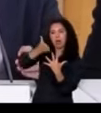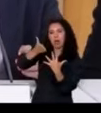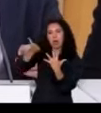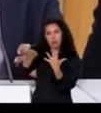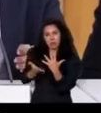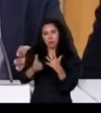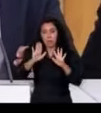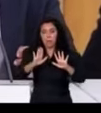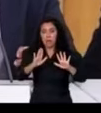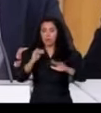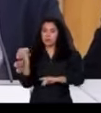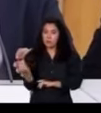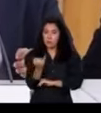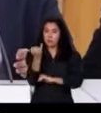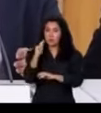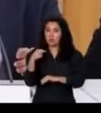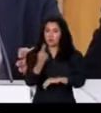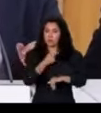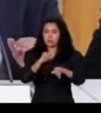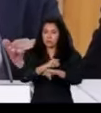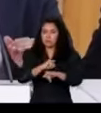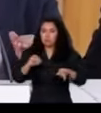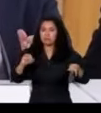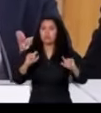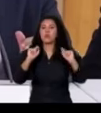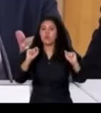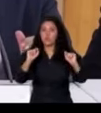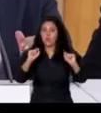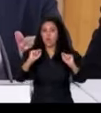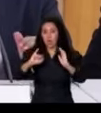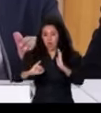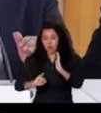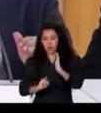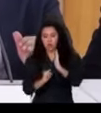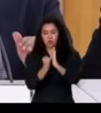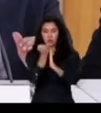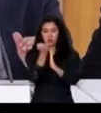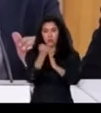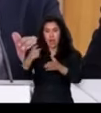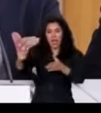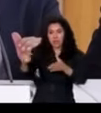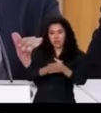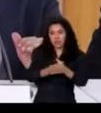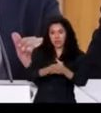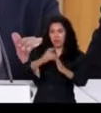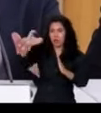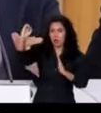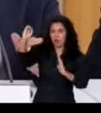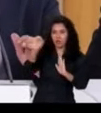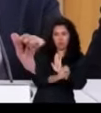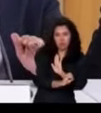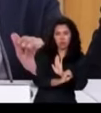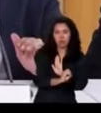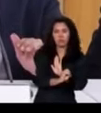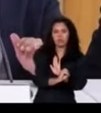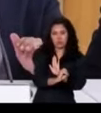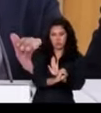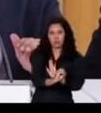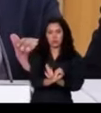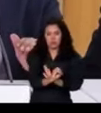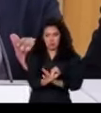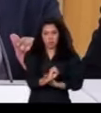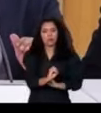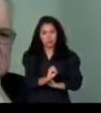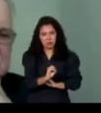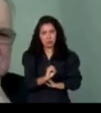vou citar os juros da dívida serão zerados sobre o estoque sobre todo o estoque